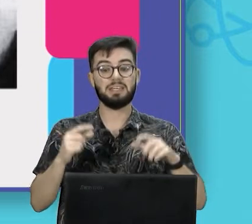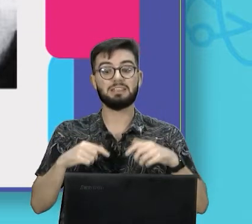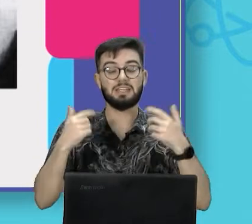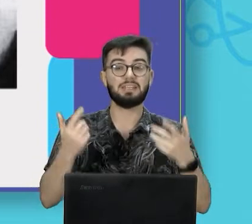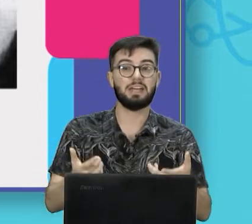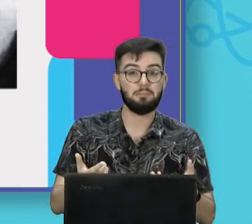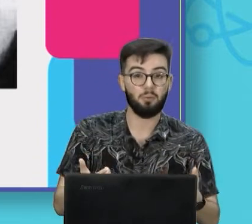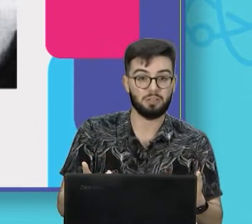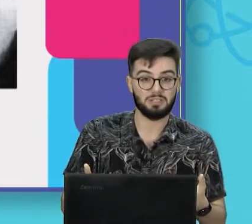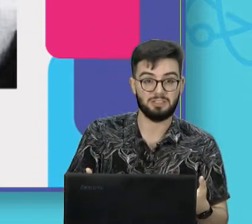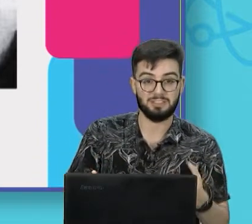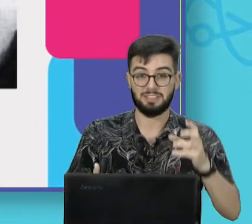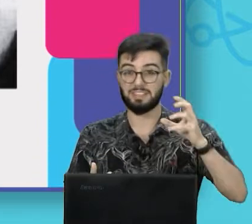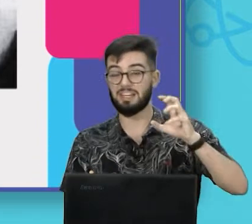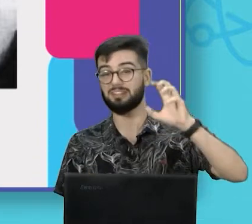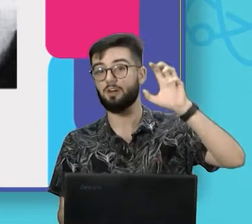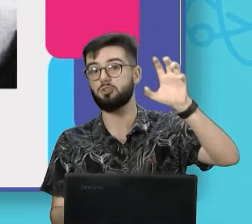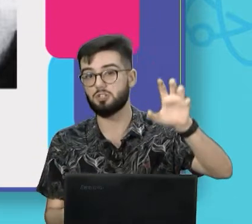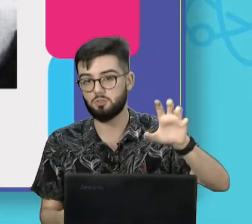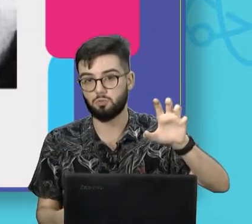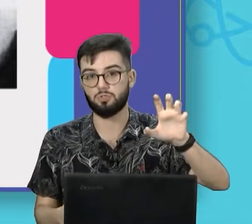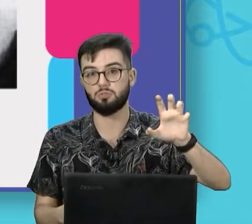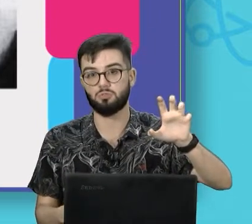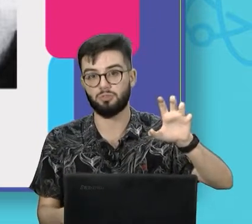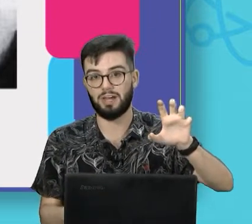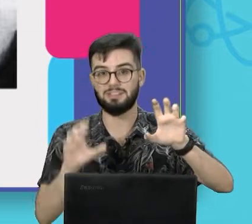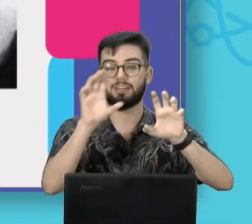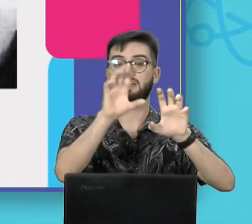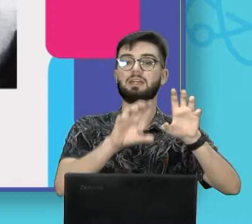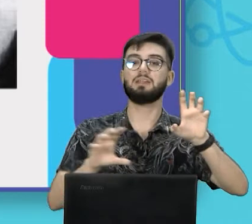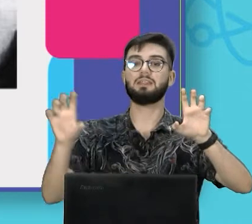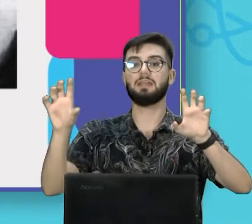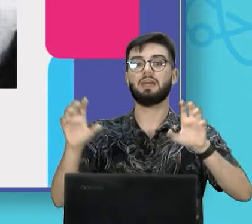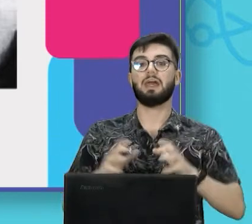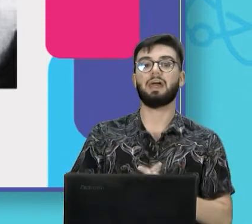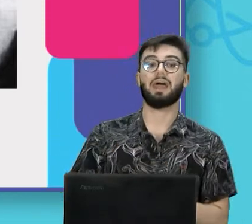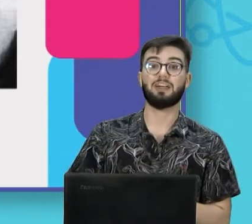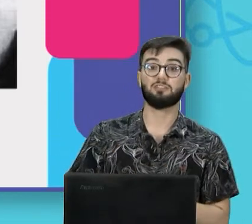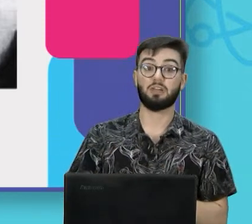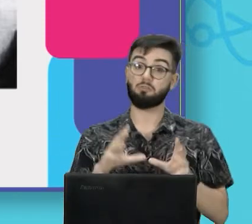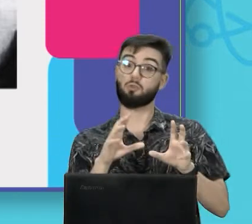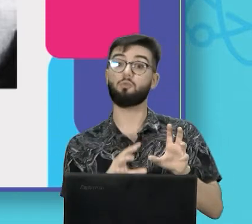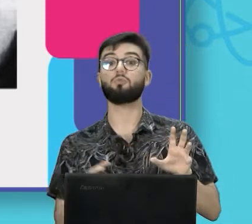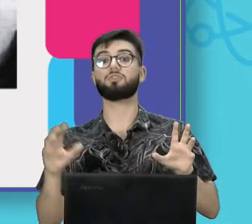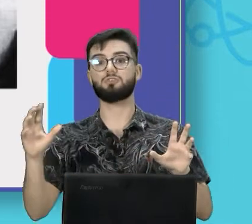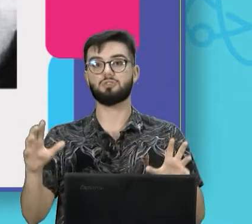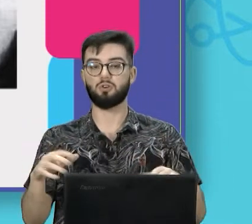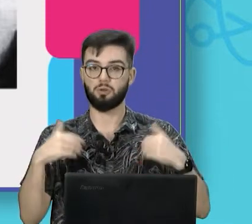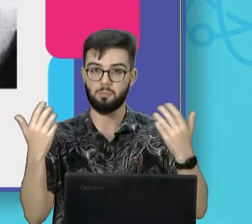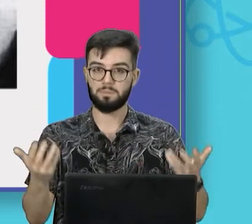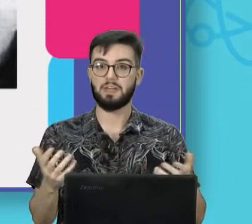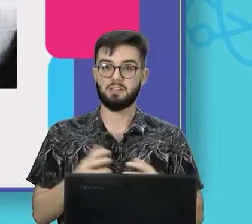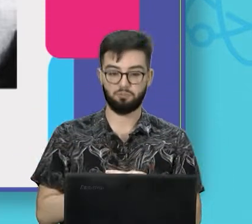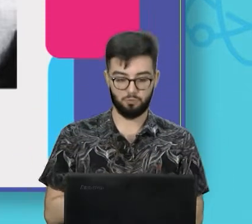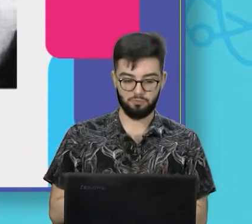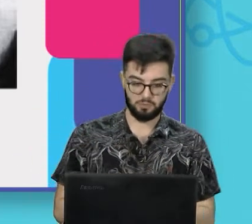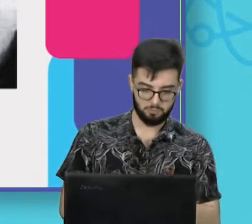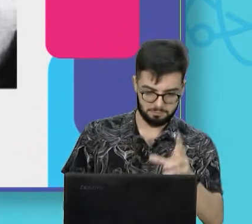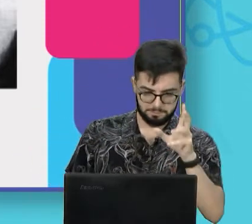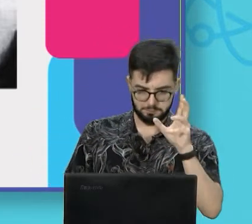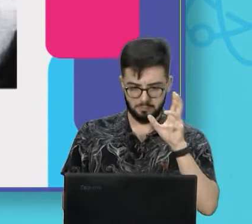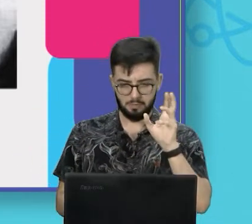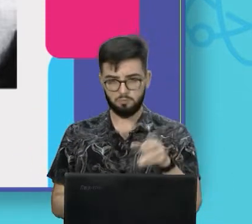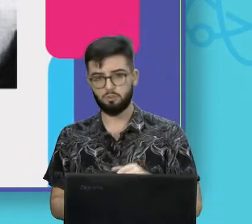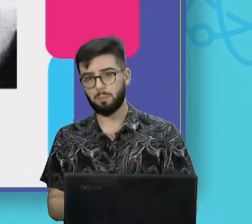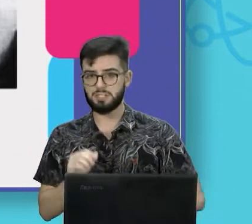refletir e entender a importância de analisar os textos constitucionais e de relacionados com o contexto histórico em que